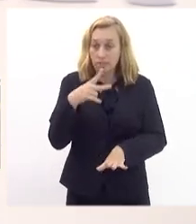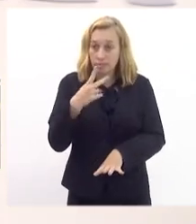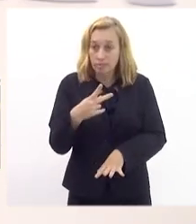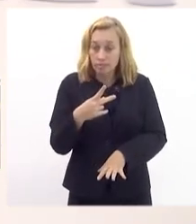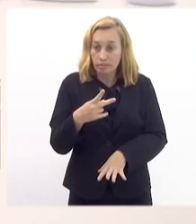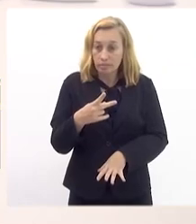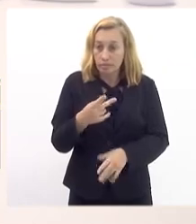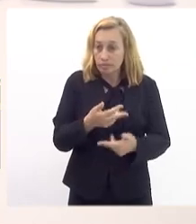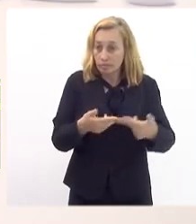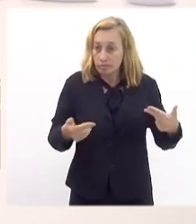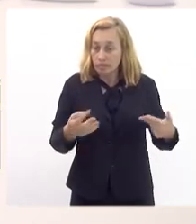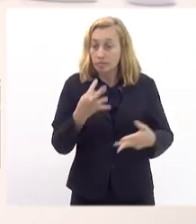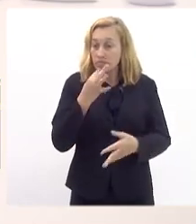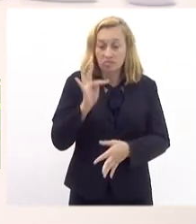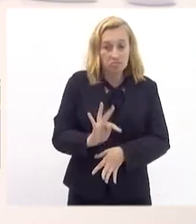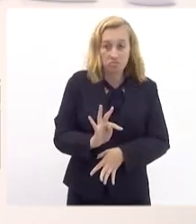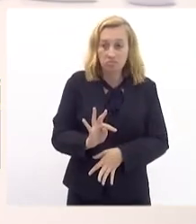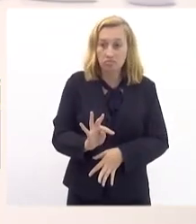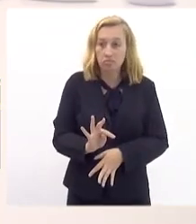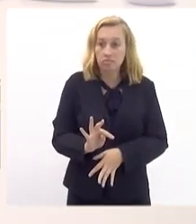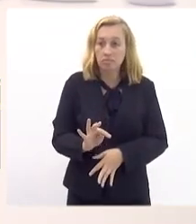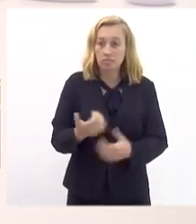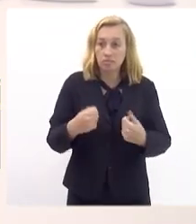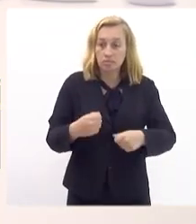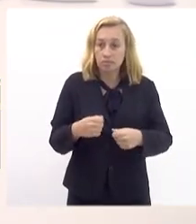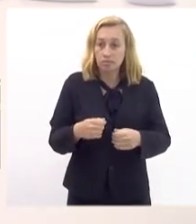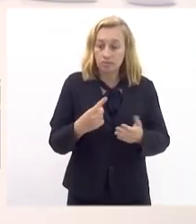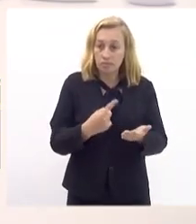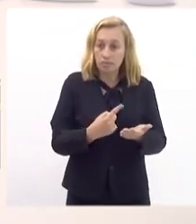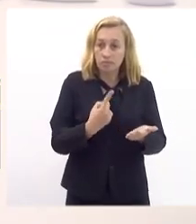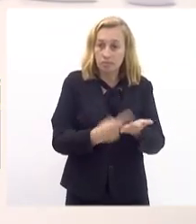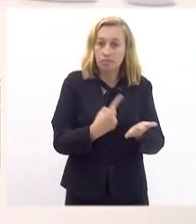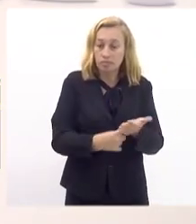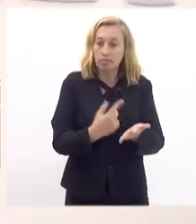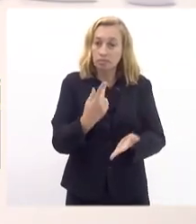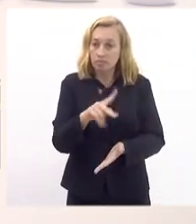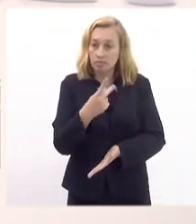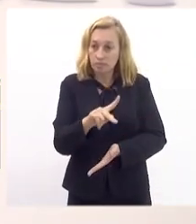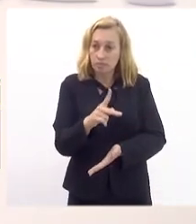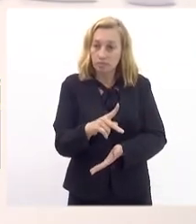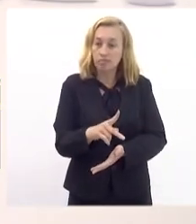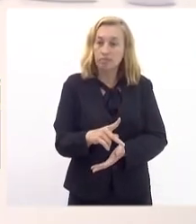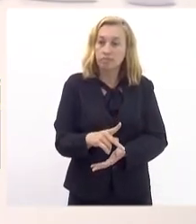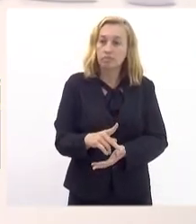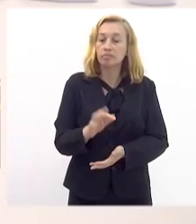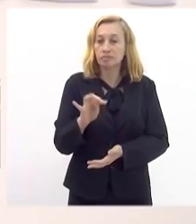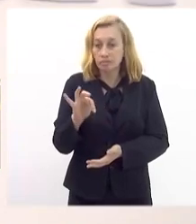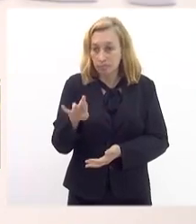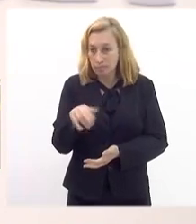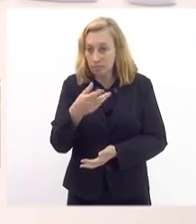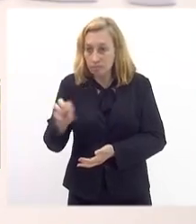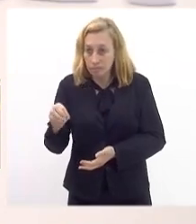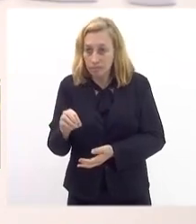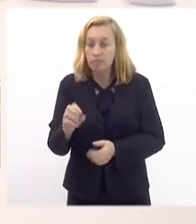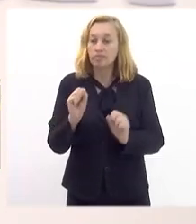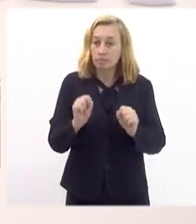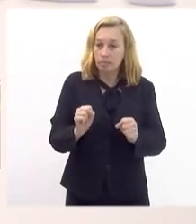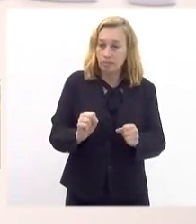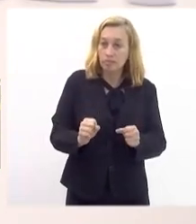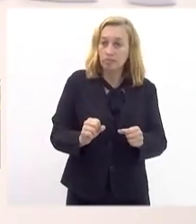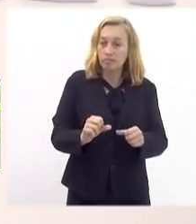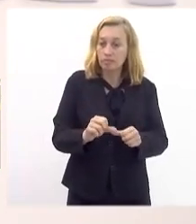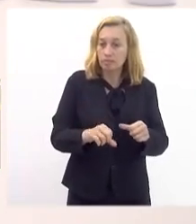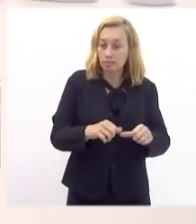vejam que há muita coisa que conhecimento e Acho sim que tem que tirar compromissos deles compromisso supressão de vegetação que faça a recomposição